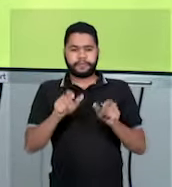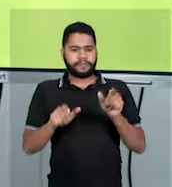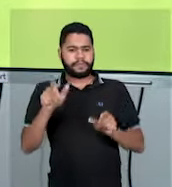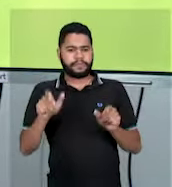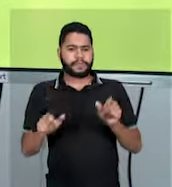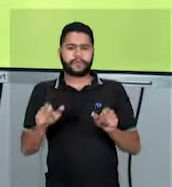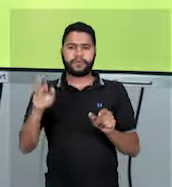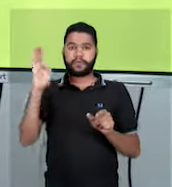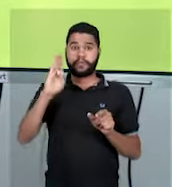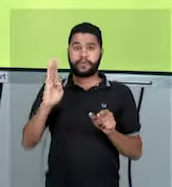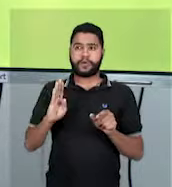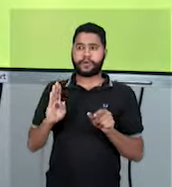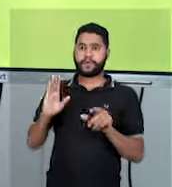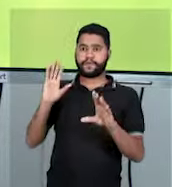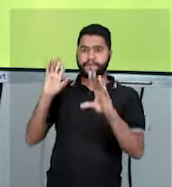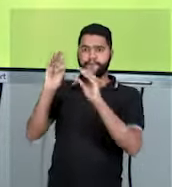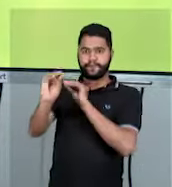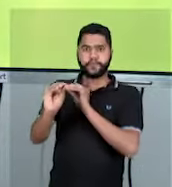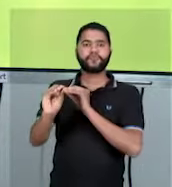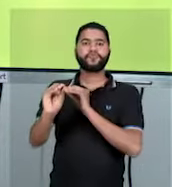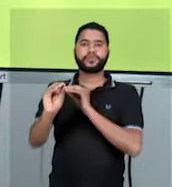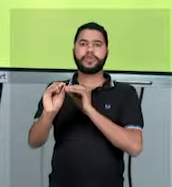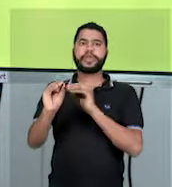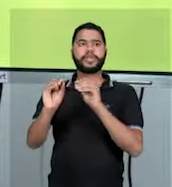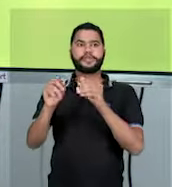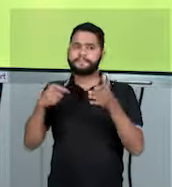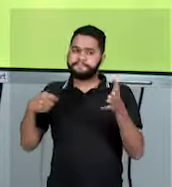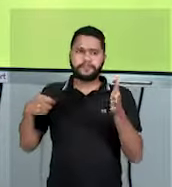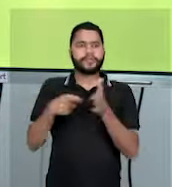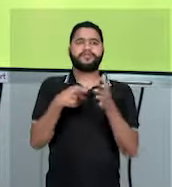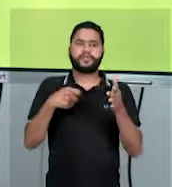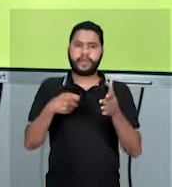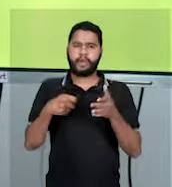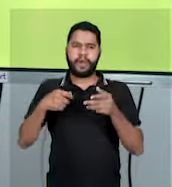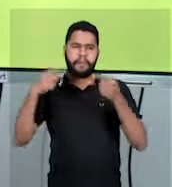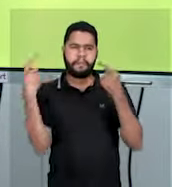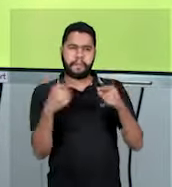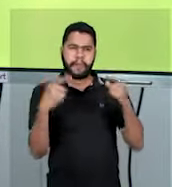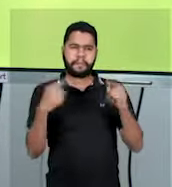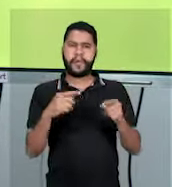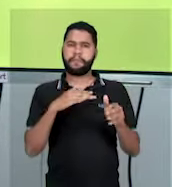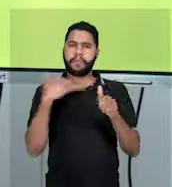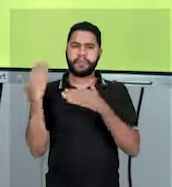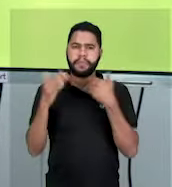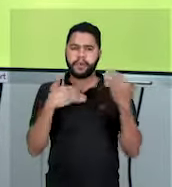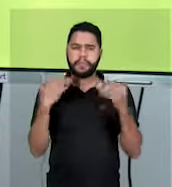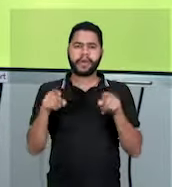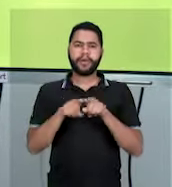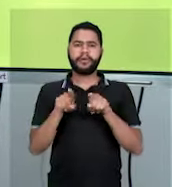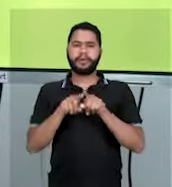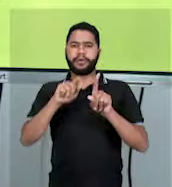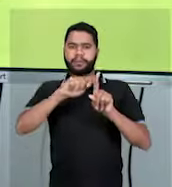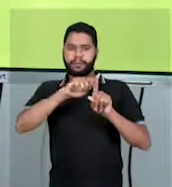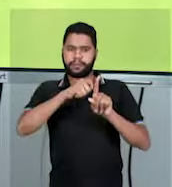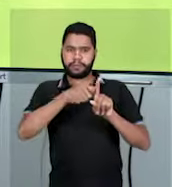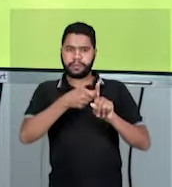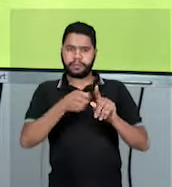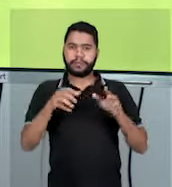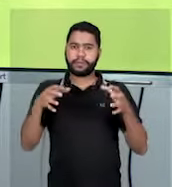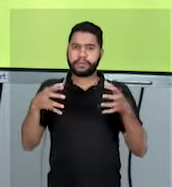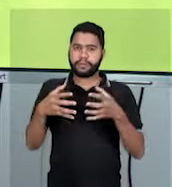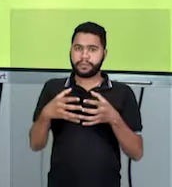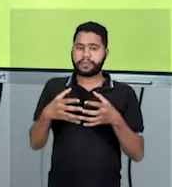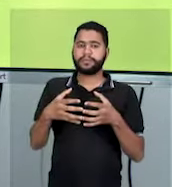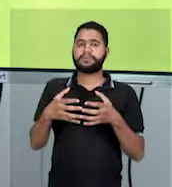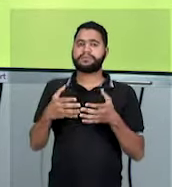Brasil e denunciava a censura, as perseguições, as torturas e mortes que acontecia, a comunidade internacional começa